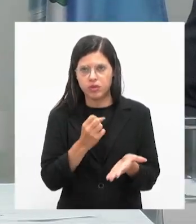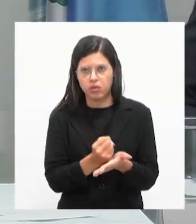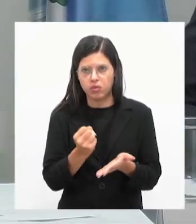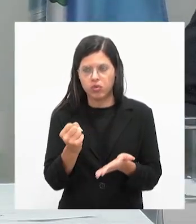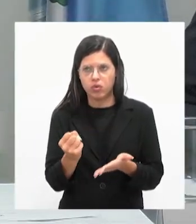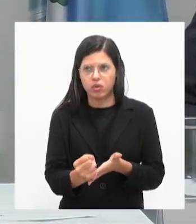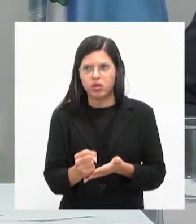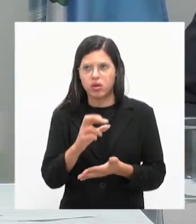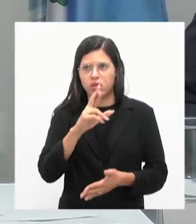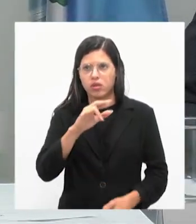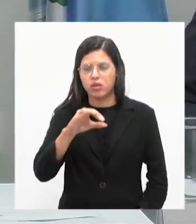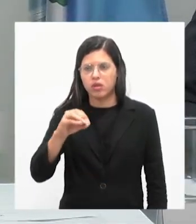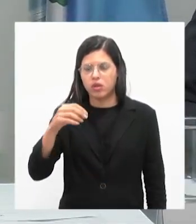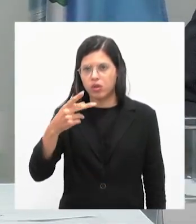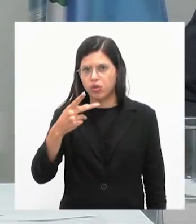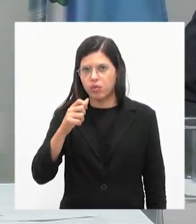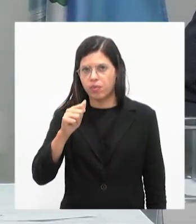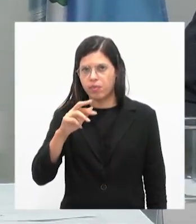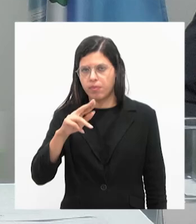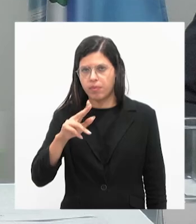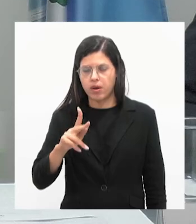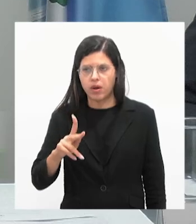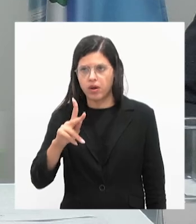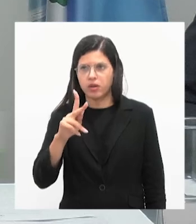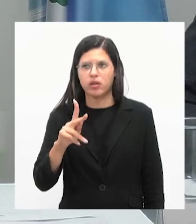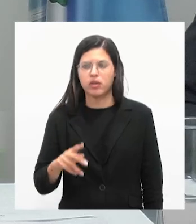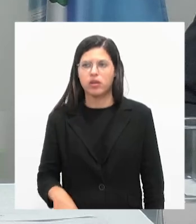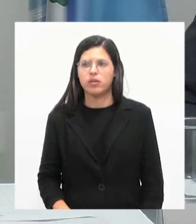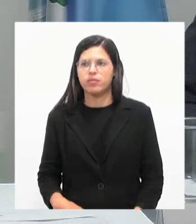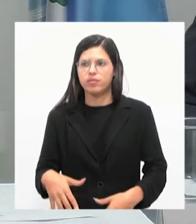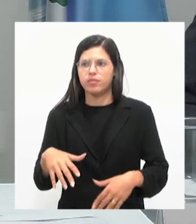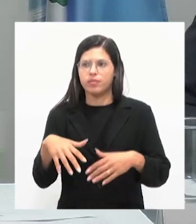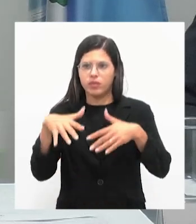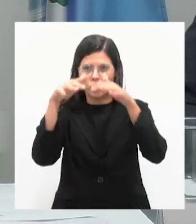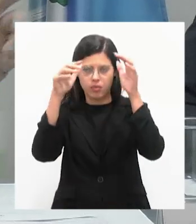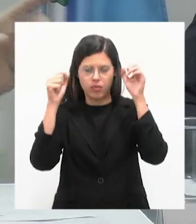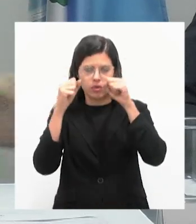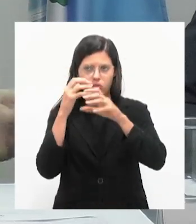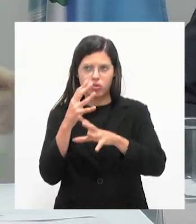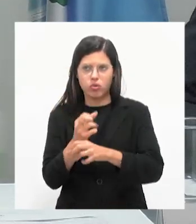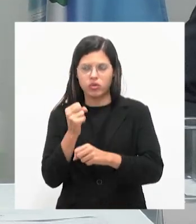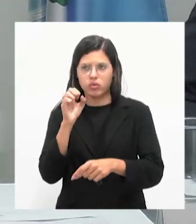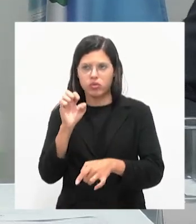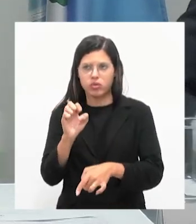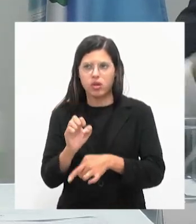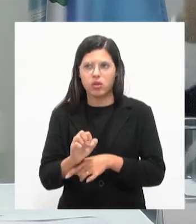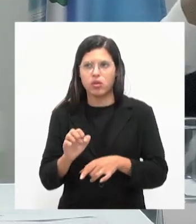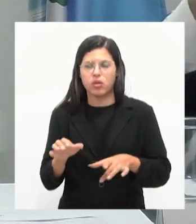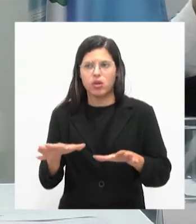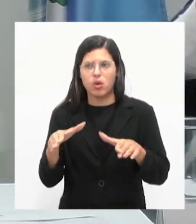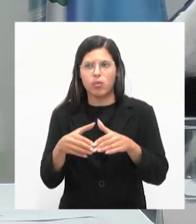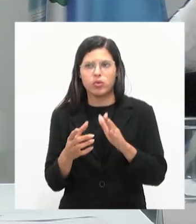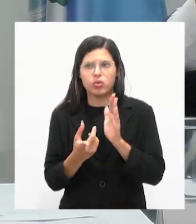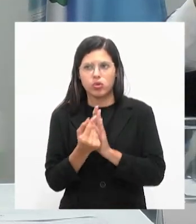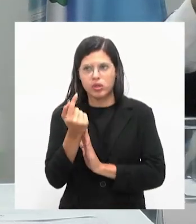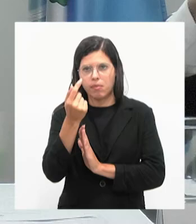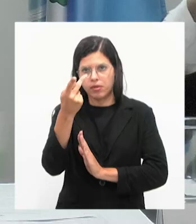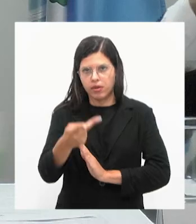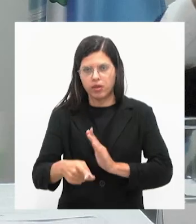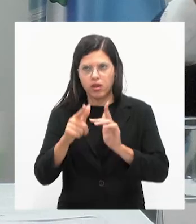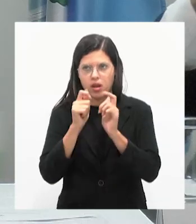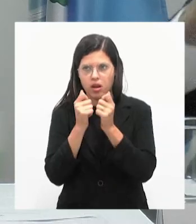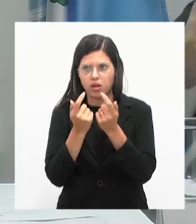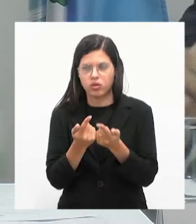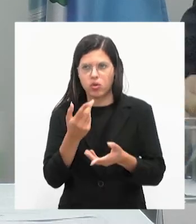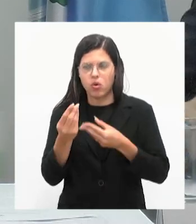contrato da Rio Parque sob o Tribunal de Contas do Estado e a Comissão de Orçamento dessa Casa. Como